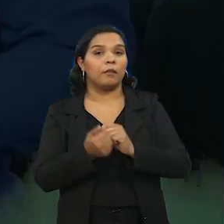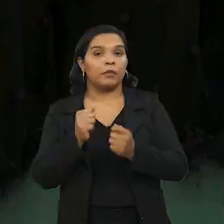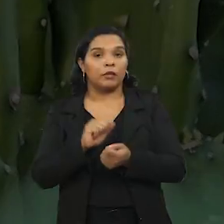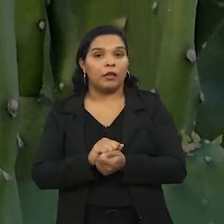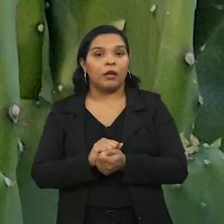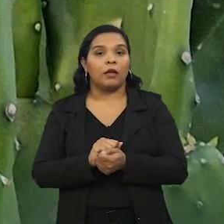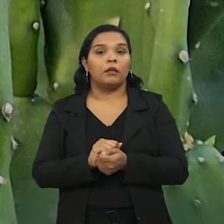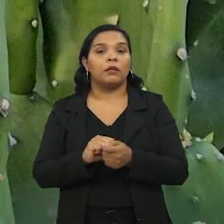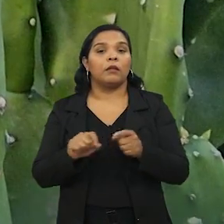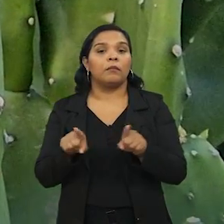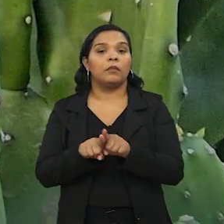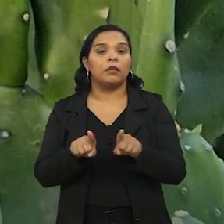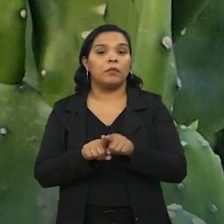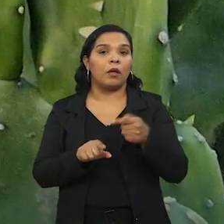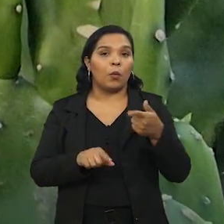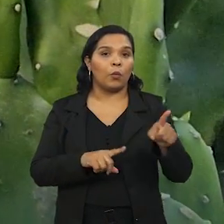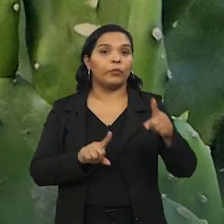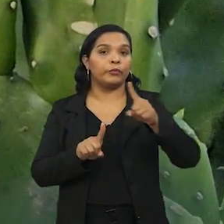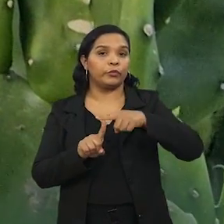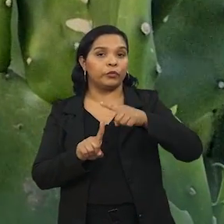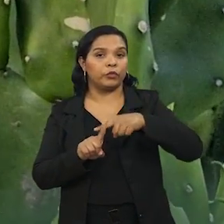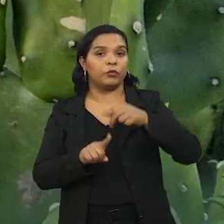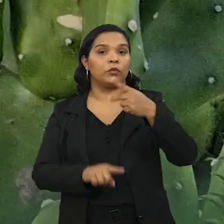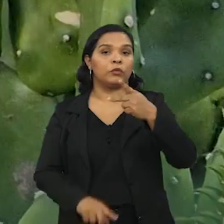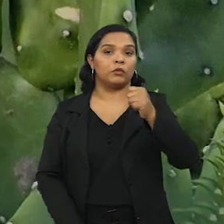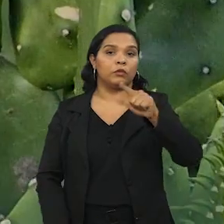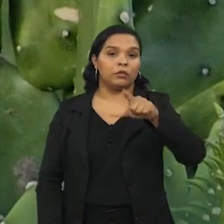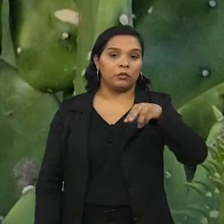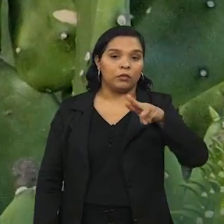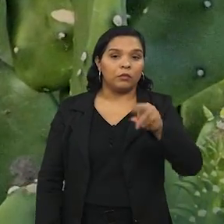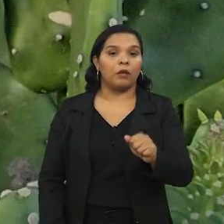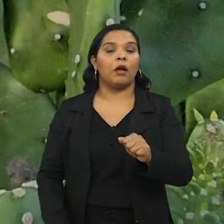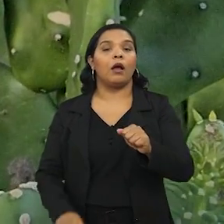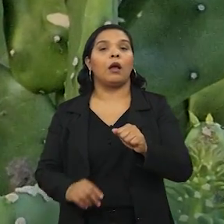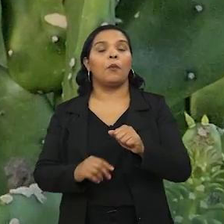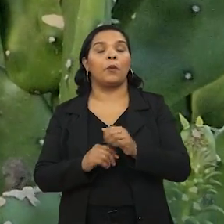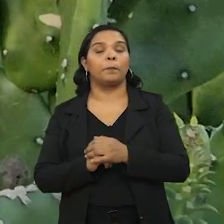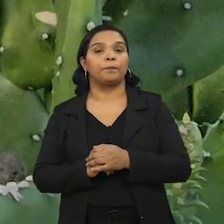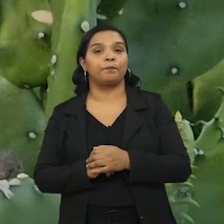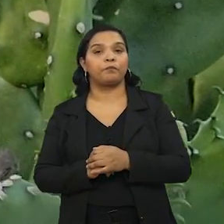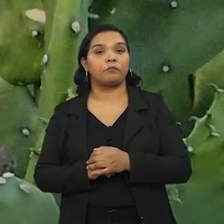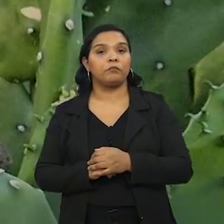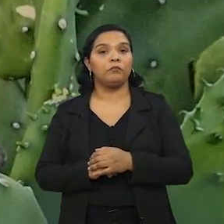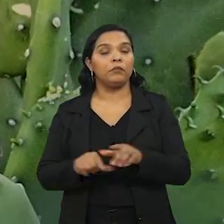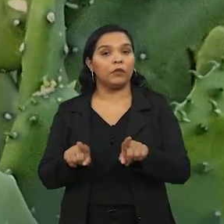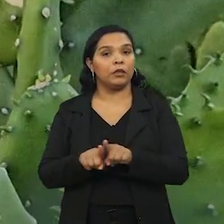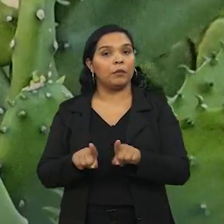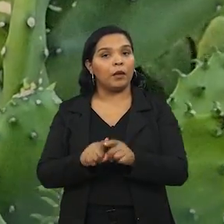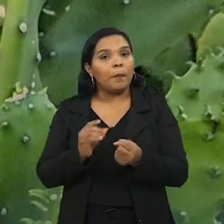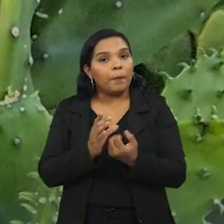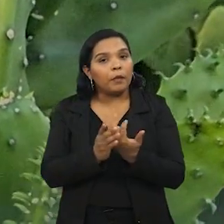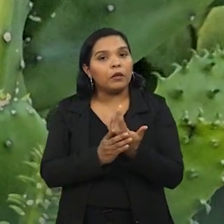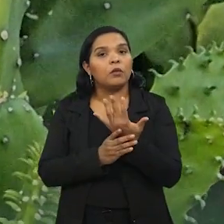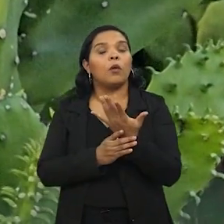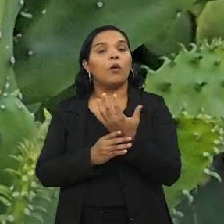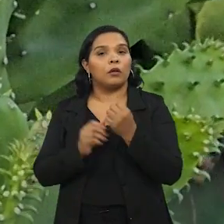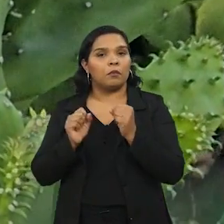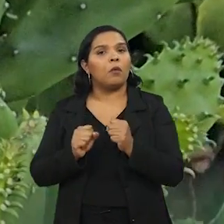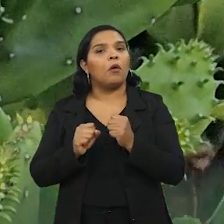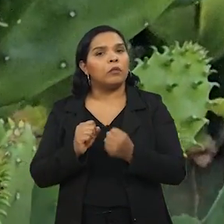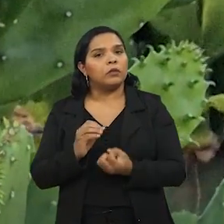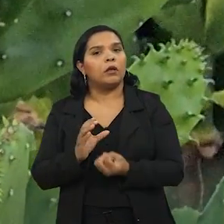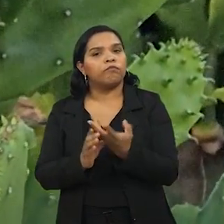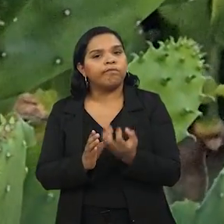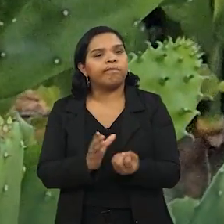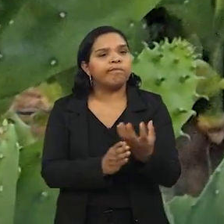adaptada, mas a orelha de elefante mexicano, que é uma que a gente introduziu aqui, mais recente, é um material também de alta